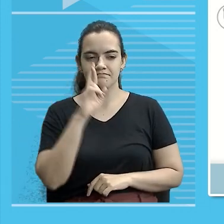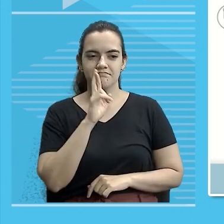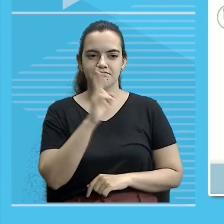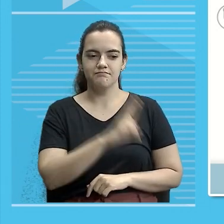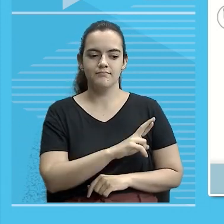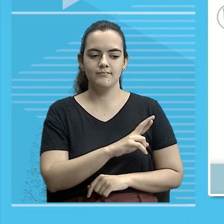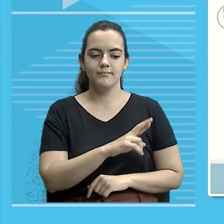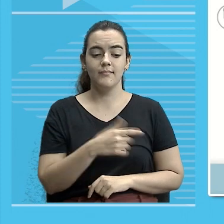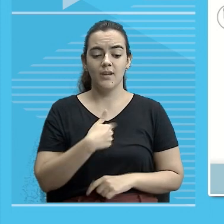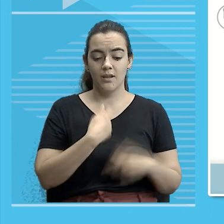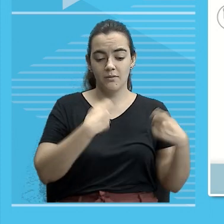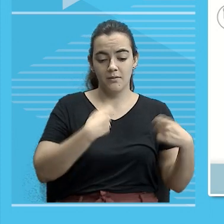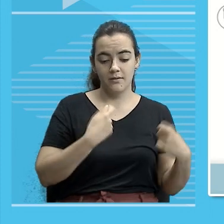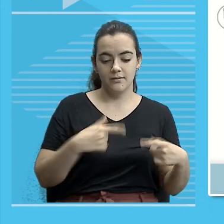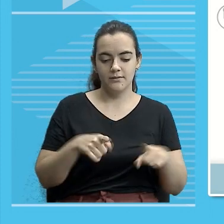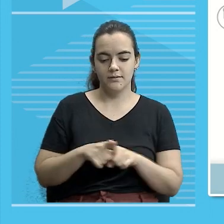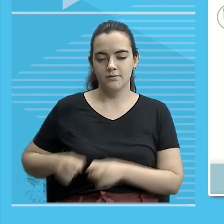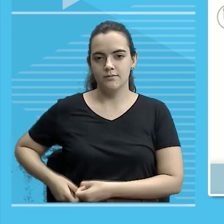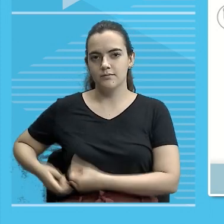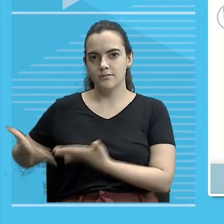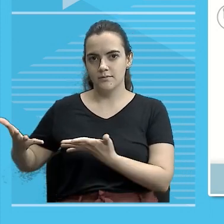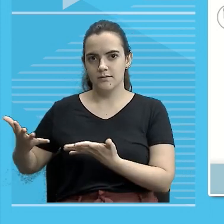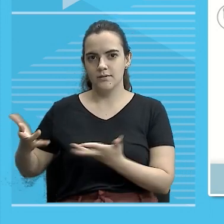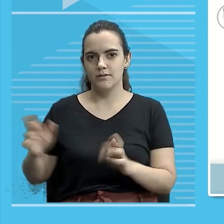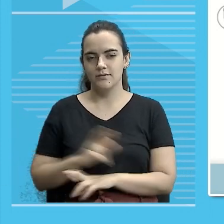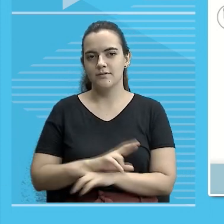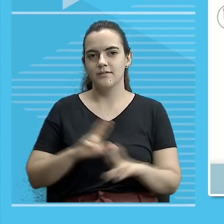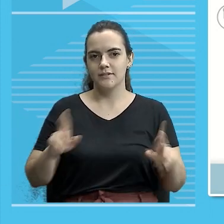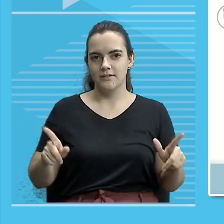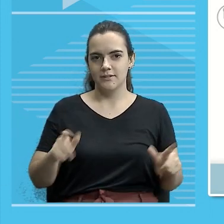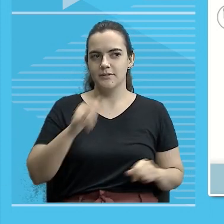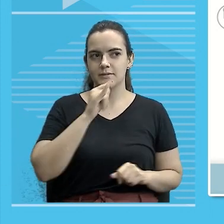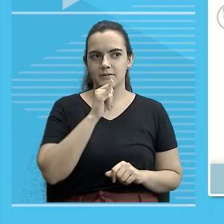não ser benefício para os benefícios